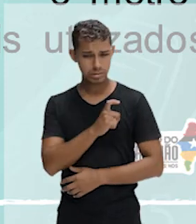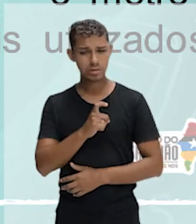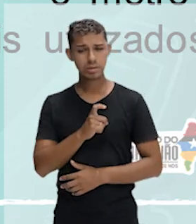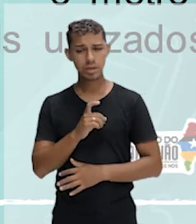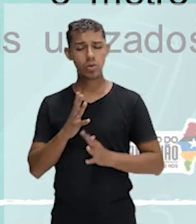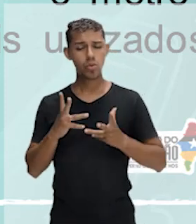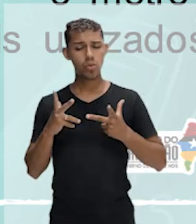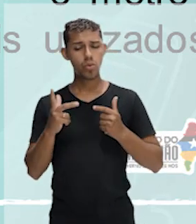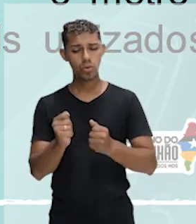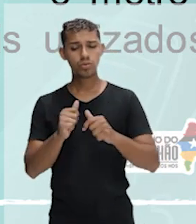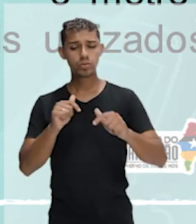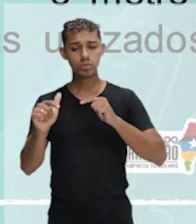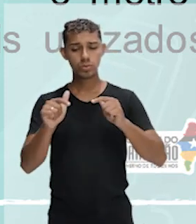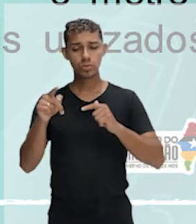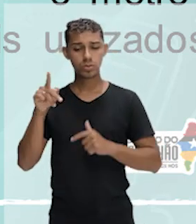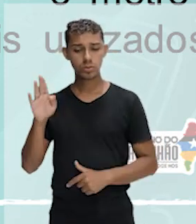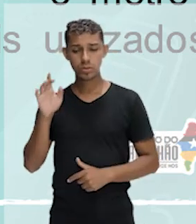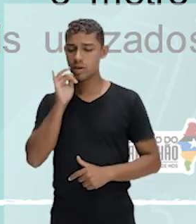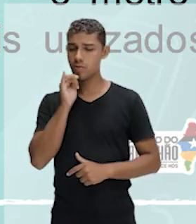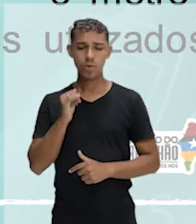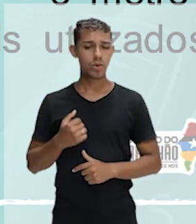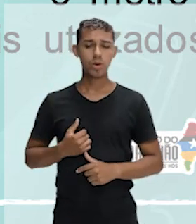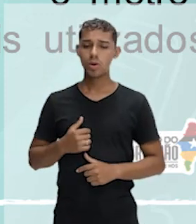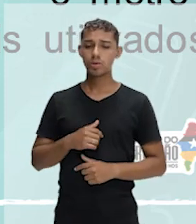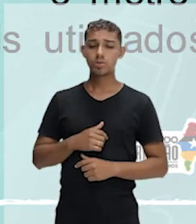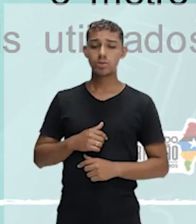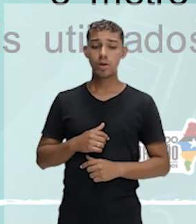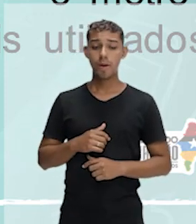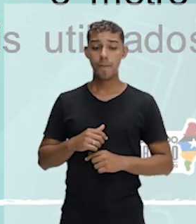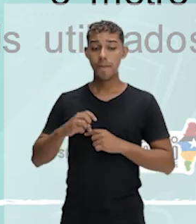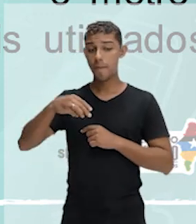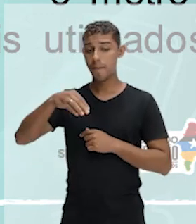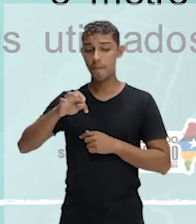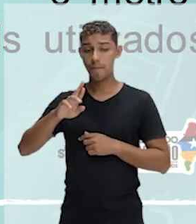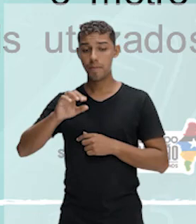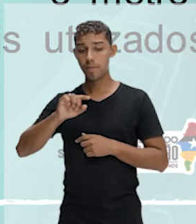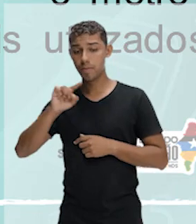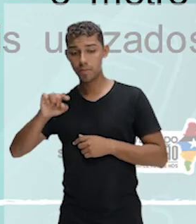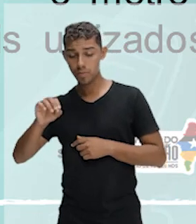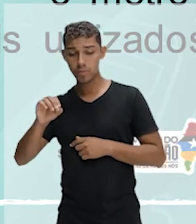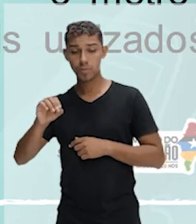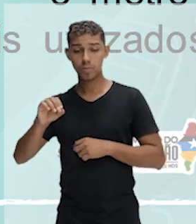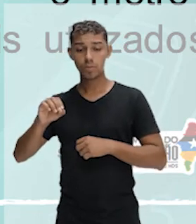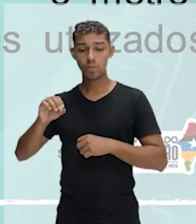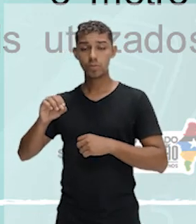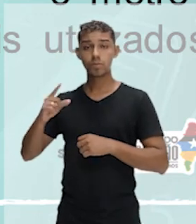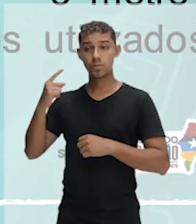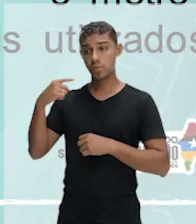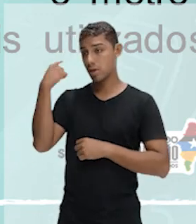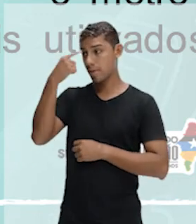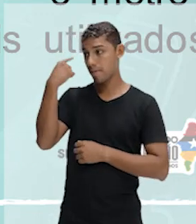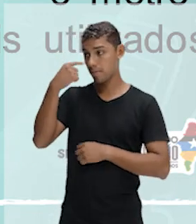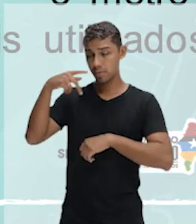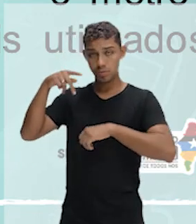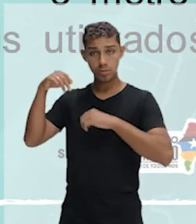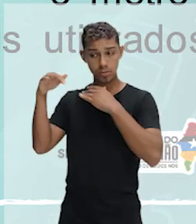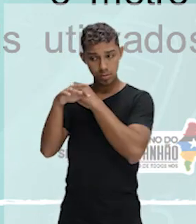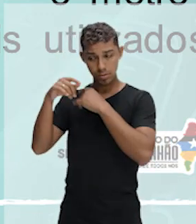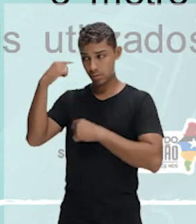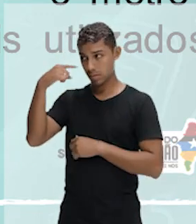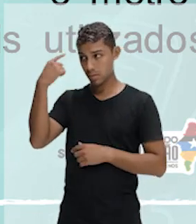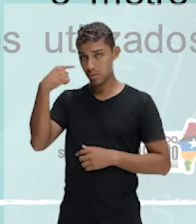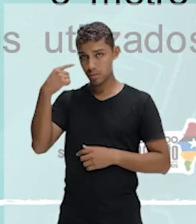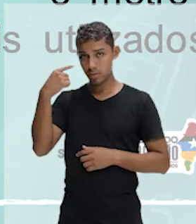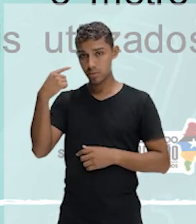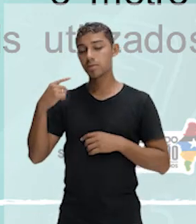se abalou significativamente, tá? O metrô de Barcelona, por exemplo, continua sendo um dos mais utilizados e apreciados